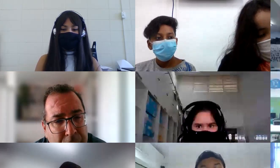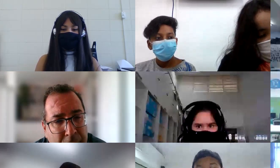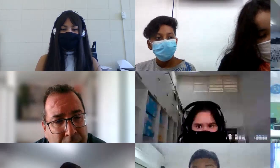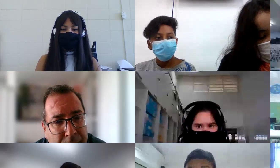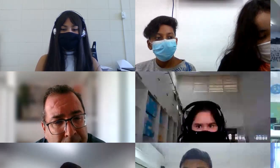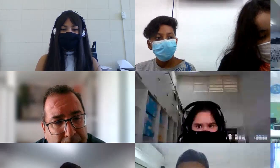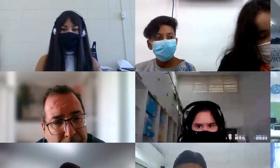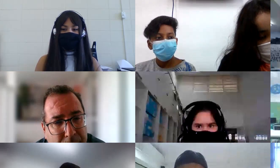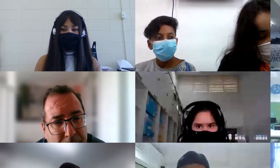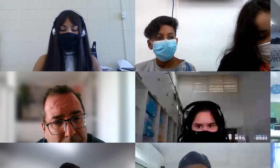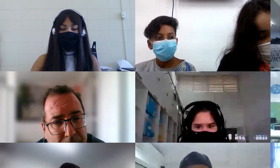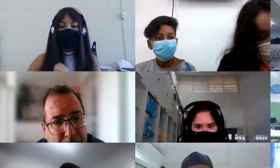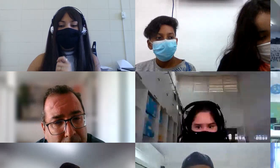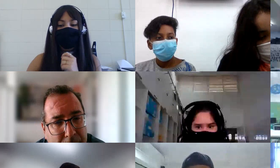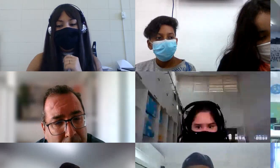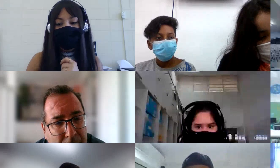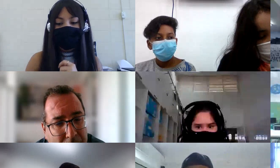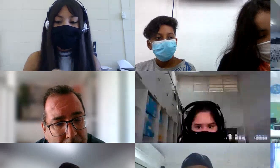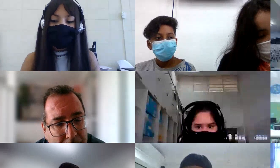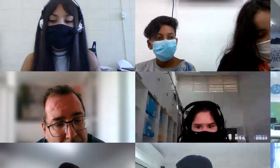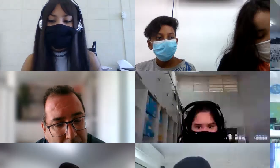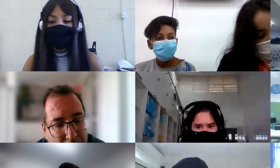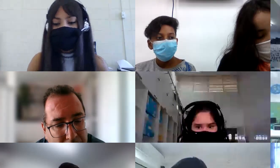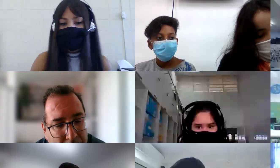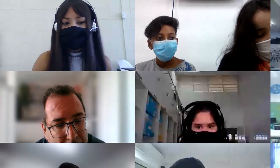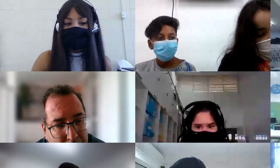achou, Miguel?